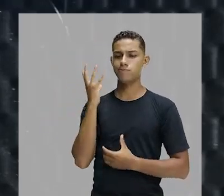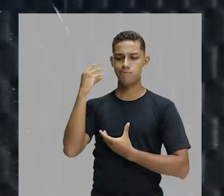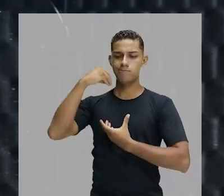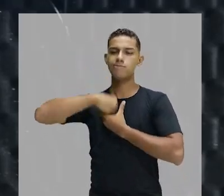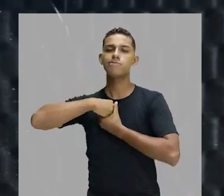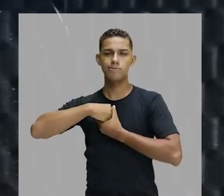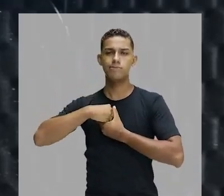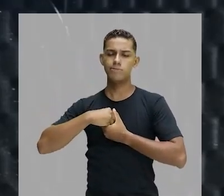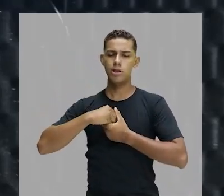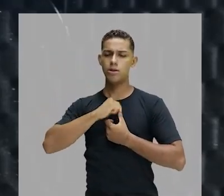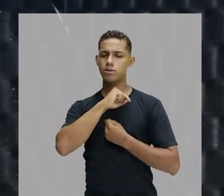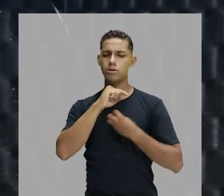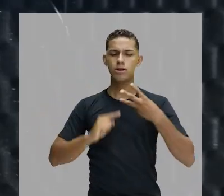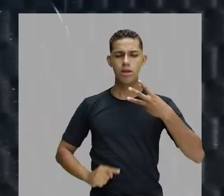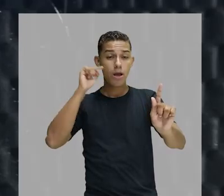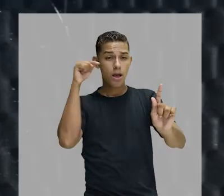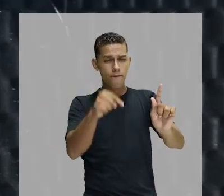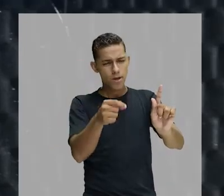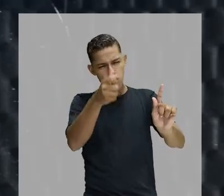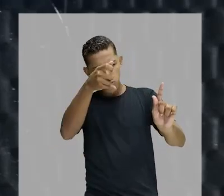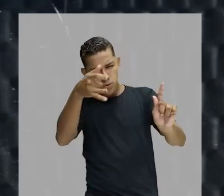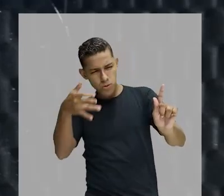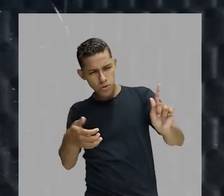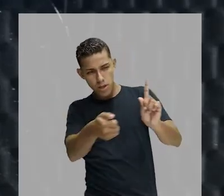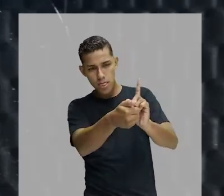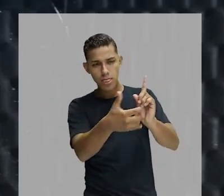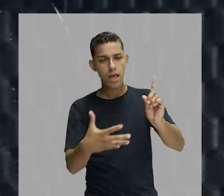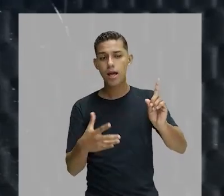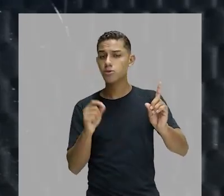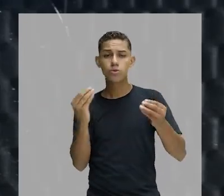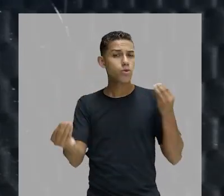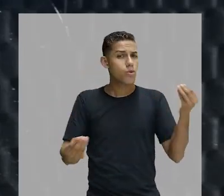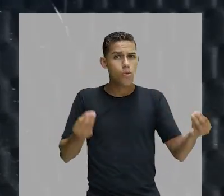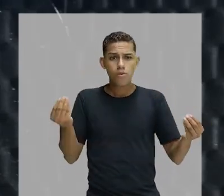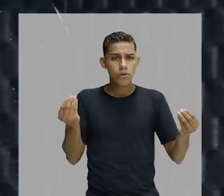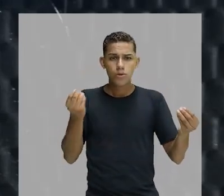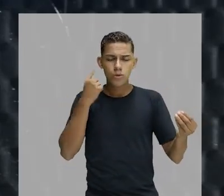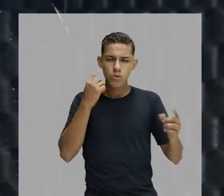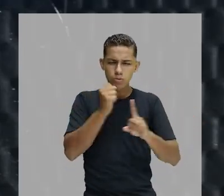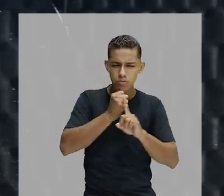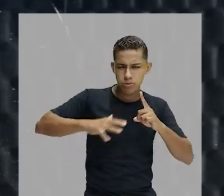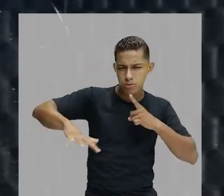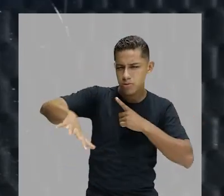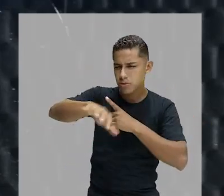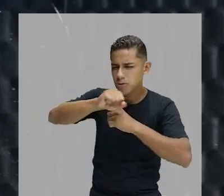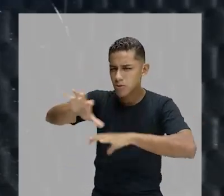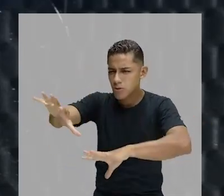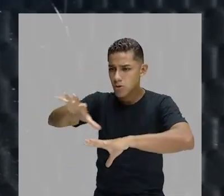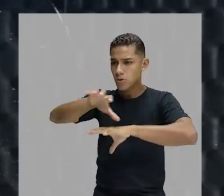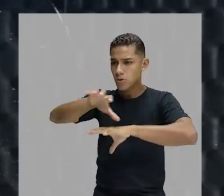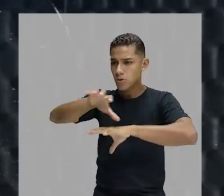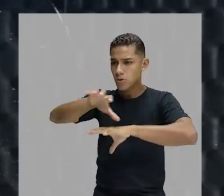E aí, pessoal, tudo bem? Professor Paulo Gereba de História. Na aula de hoje, iremos refletir um pouquinho um dos temas que eu considero